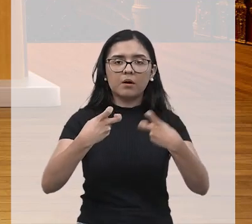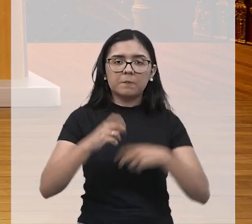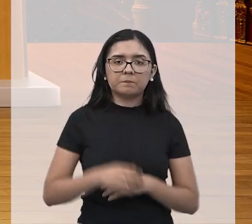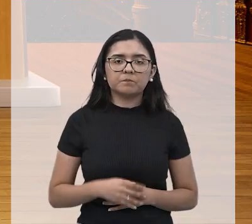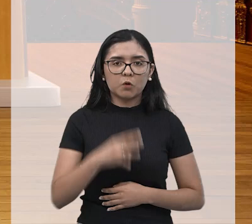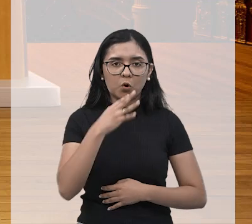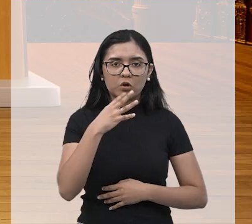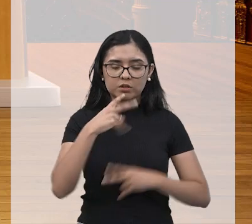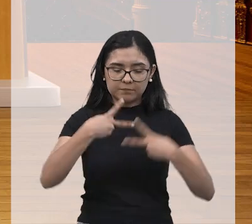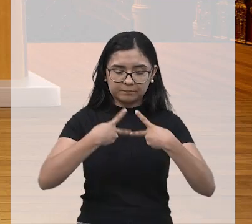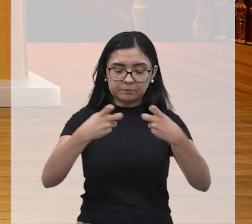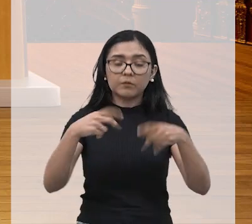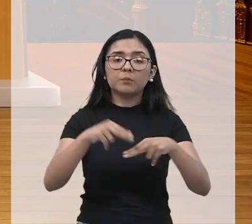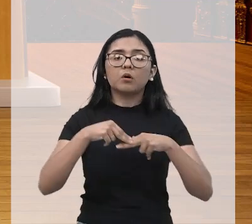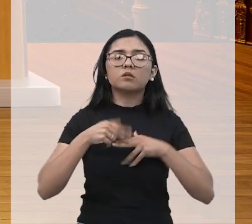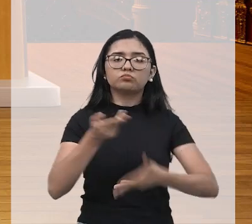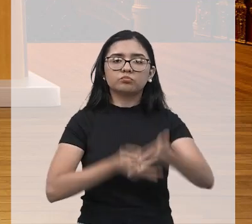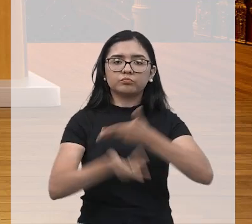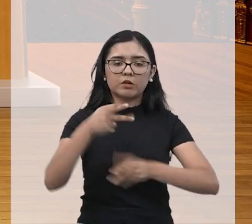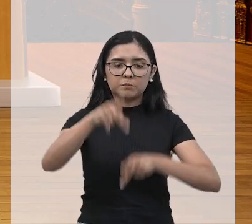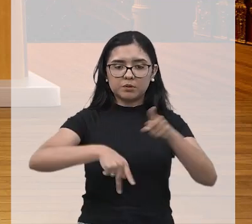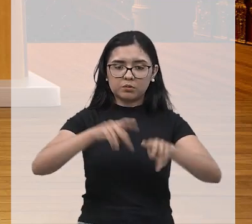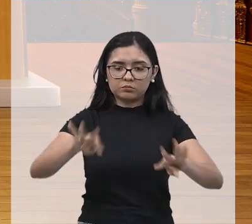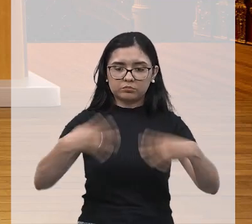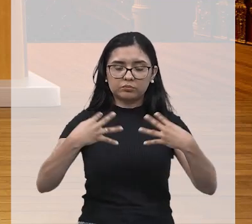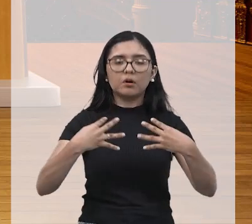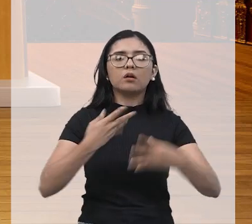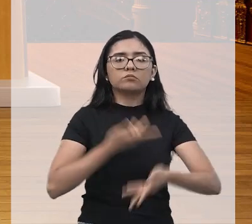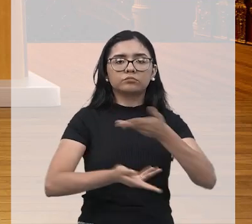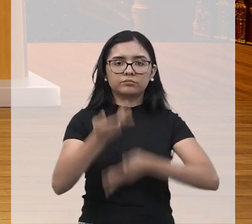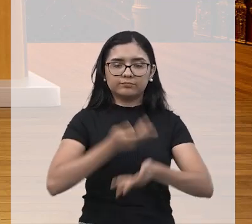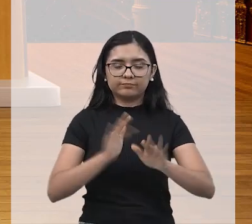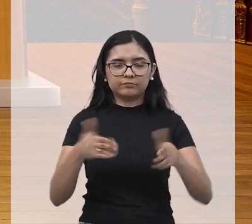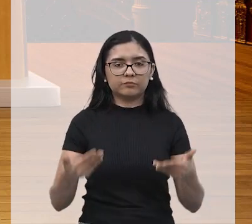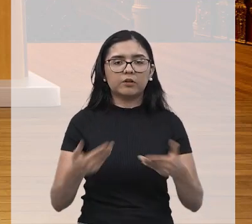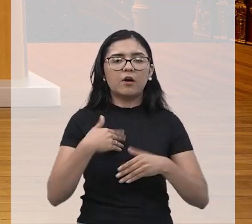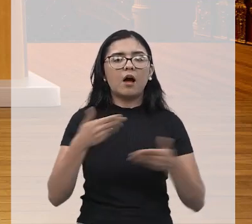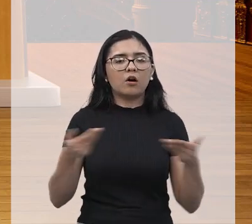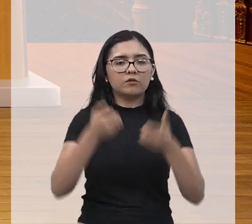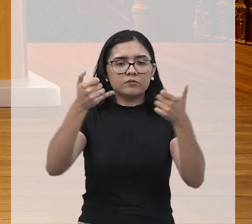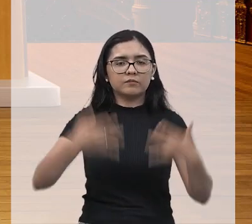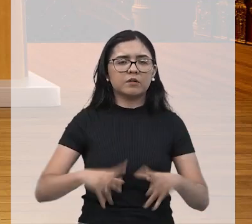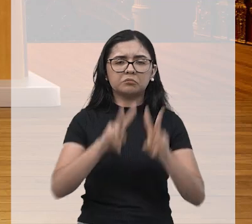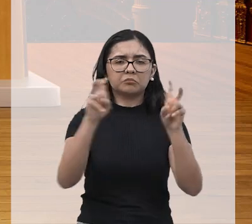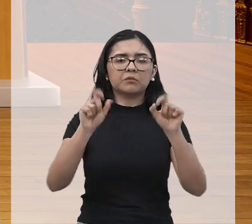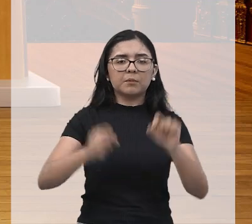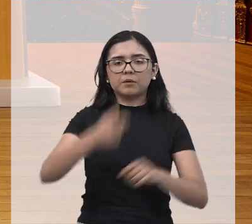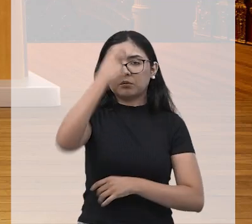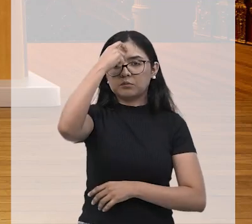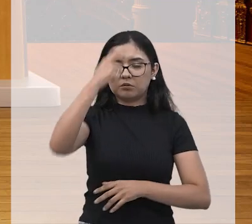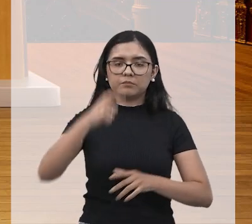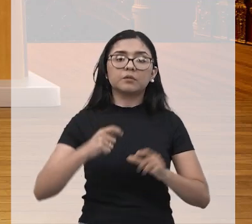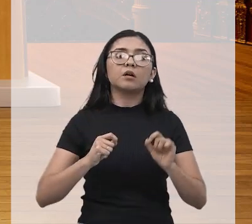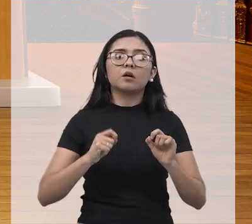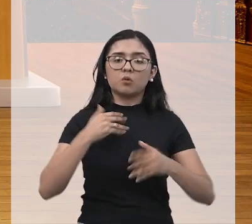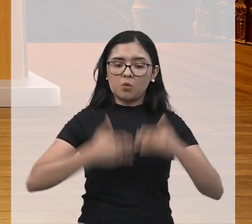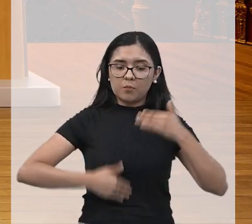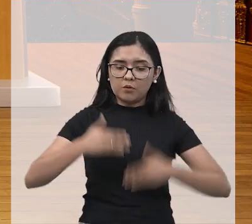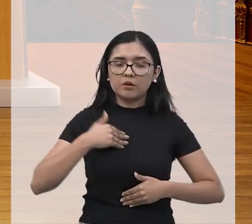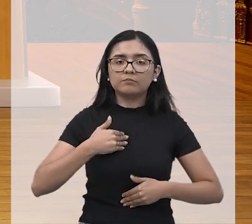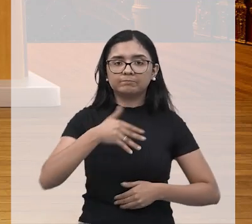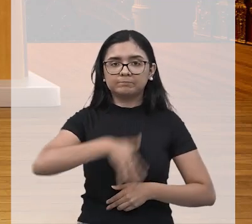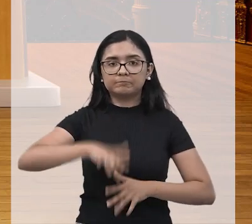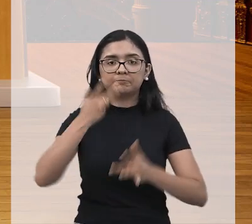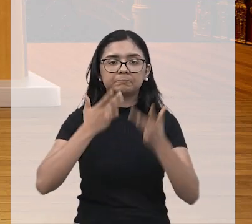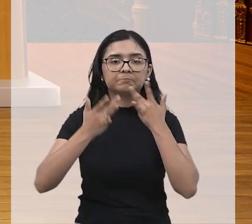porque ele vai estar interagindo com o público. Então vamos conversar sobre a consciência corporal e o teatro. A consciência